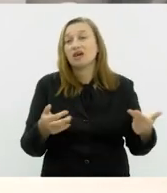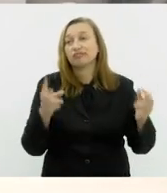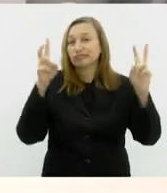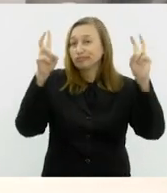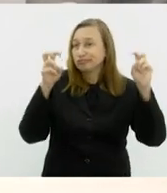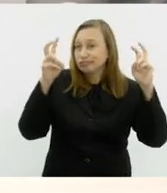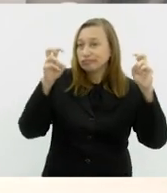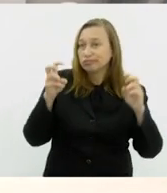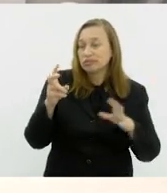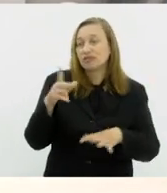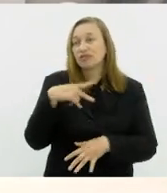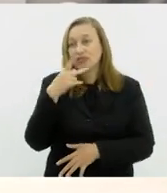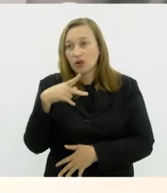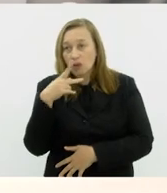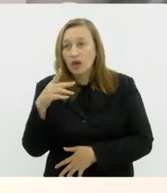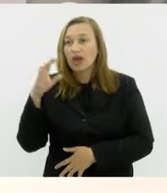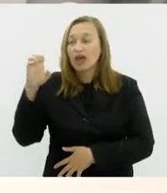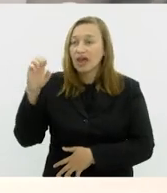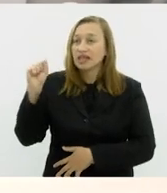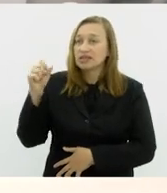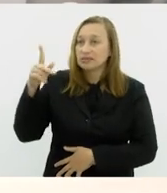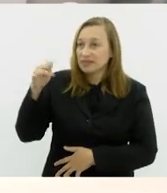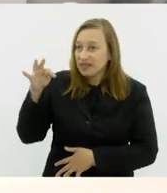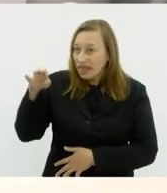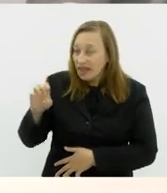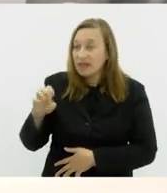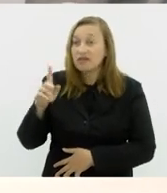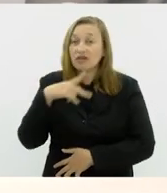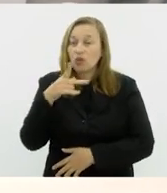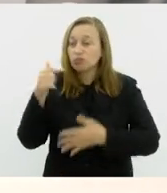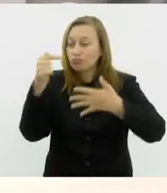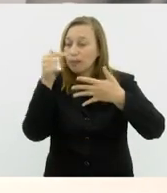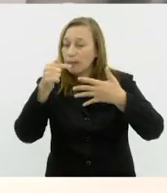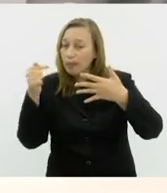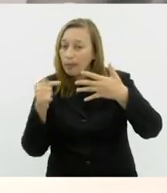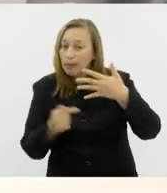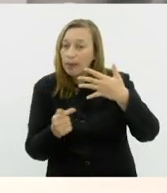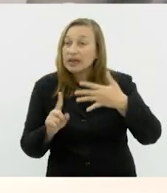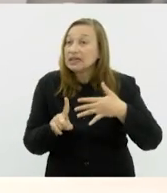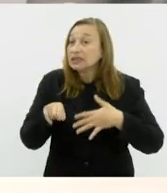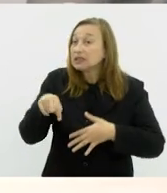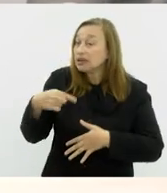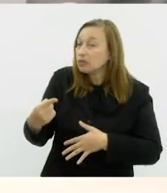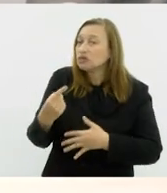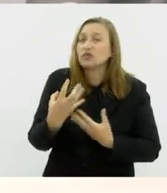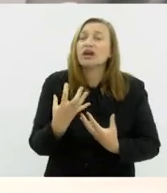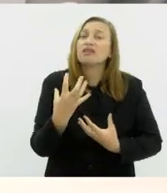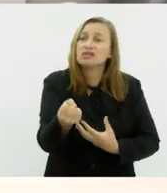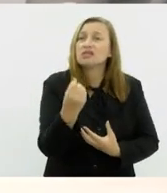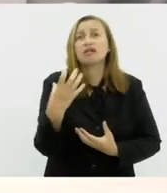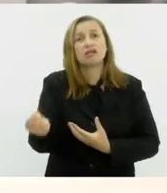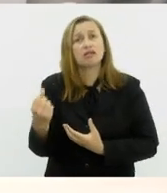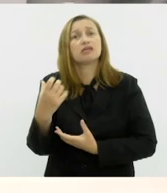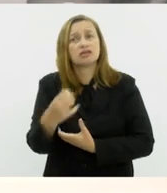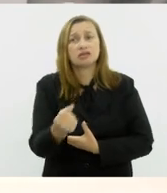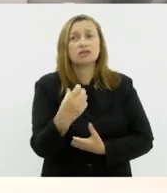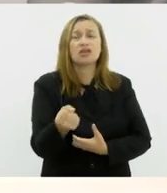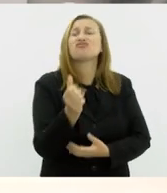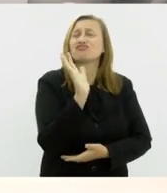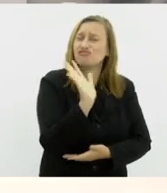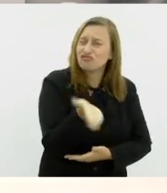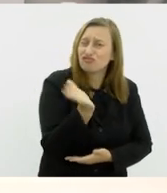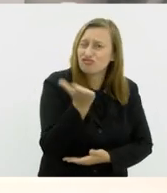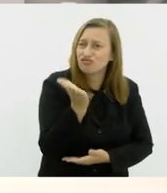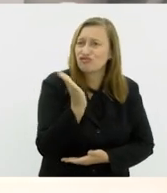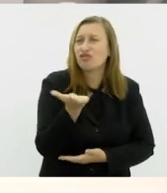O senhor Spinelli colocou uma série de pontos que depois foram aceitas. E já